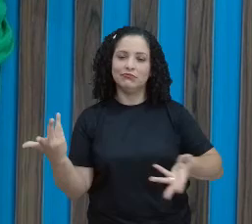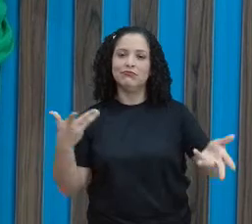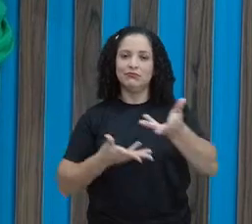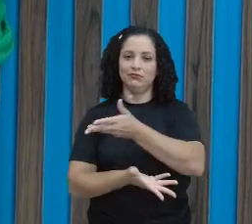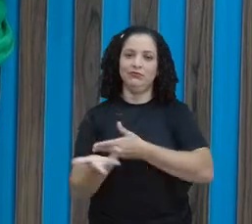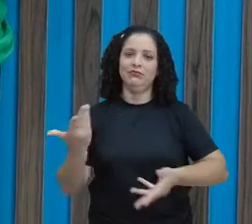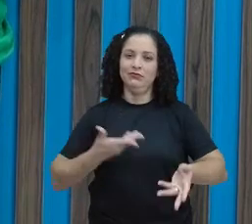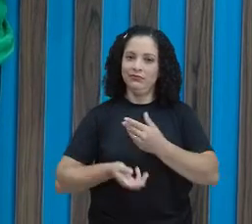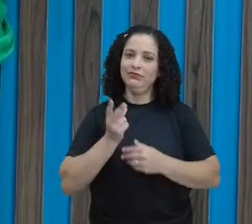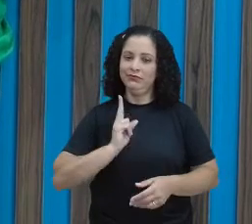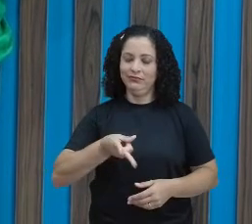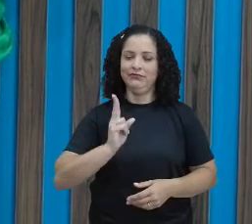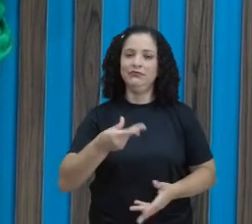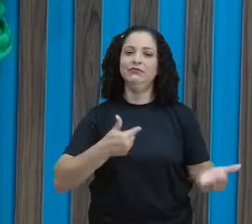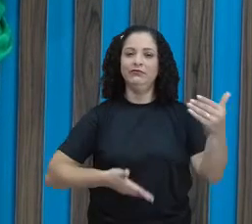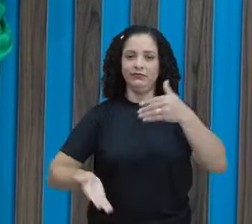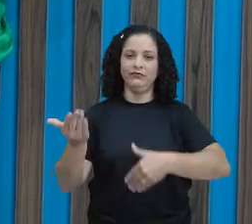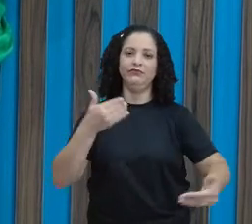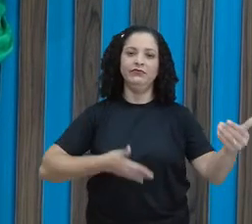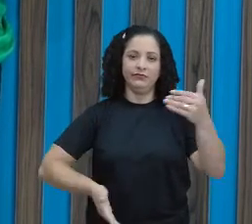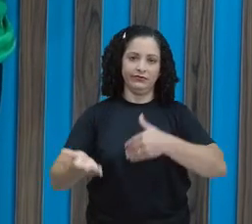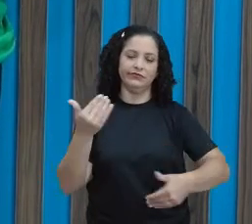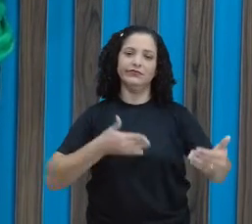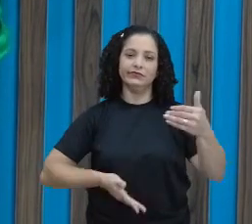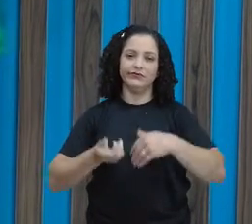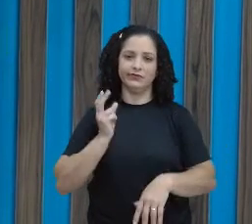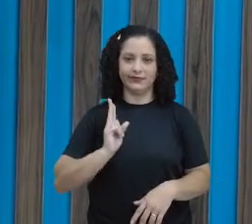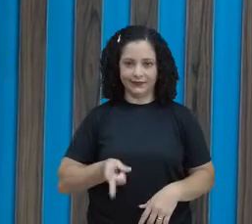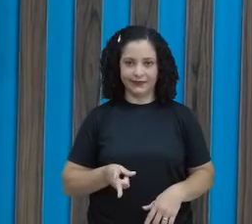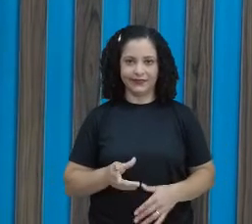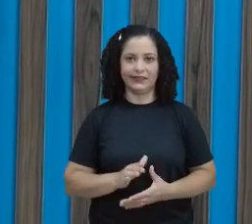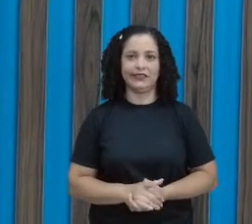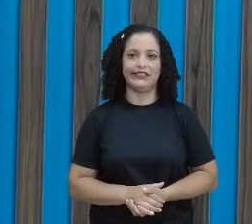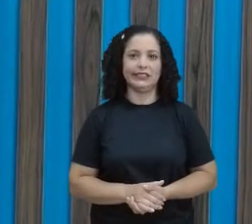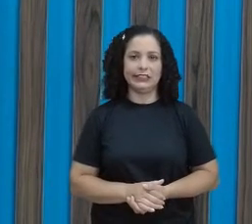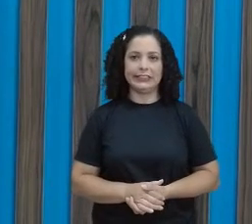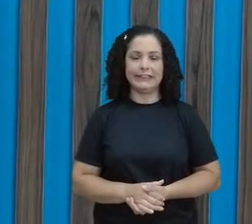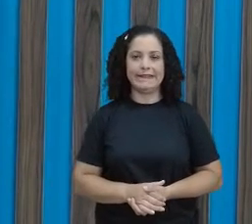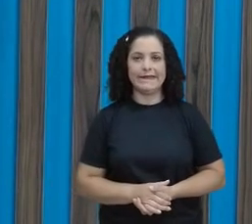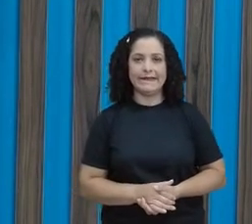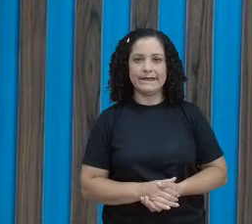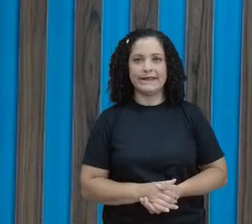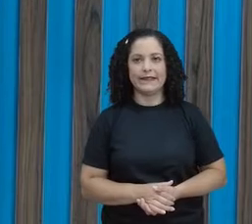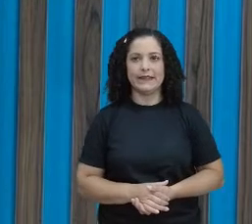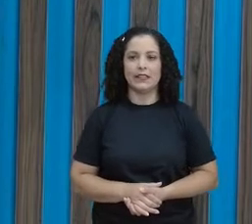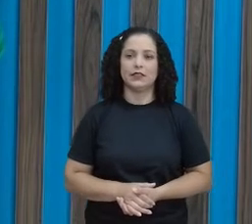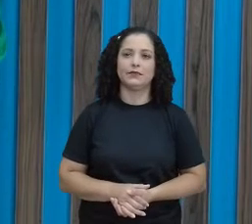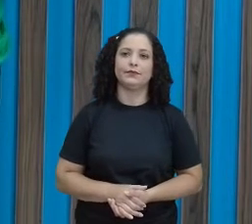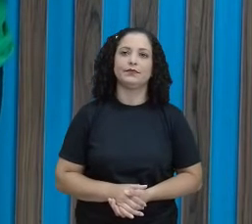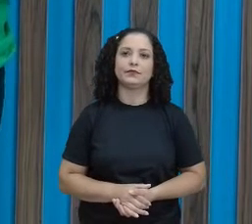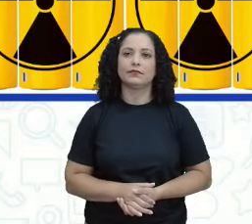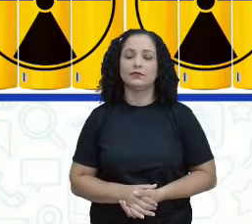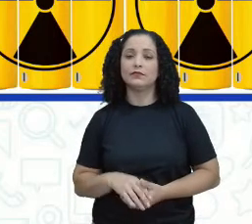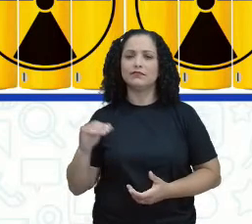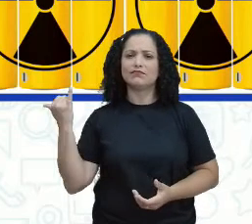aí nessa conversa com a gente, né? Então, vamos lá. Energia nuclear. Quais são